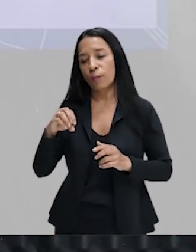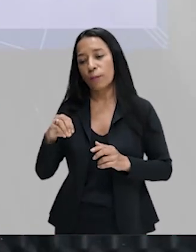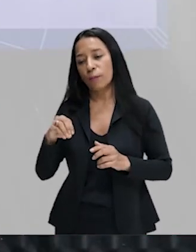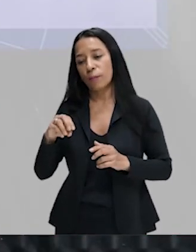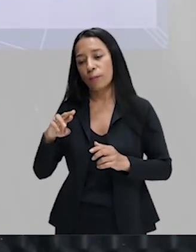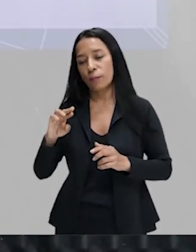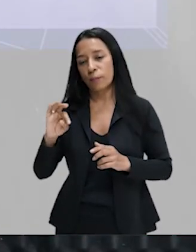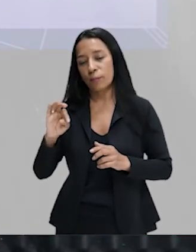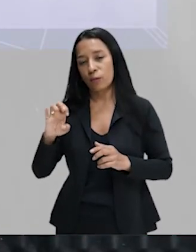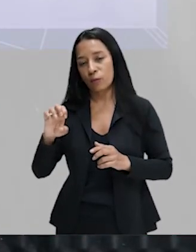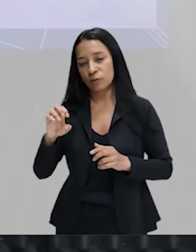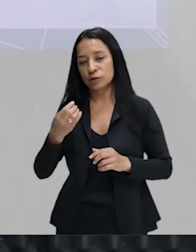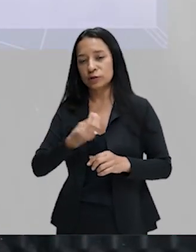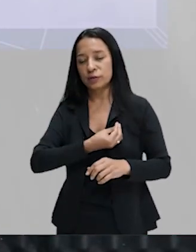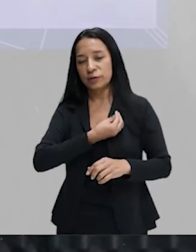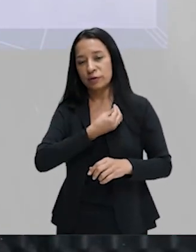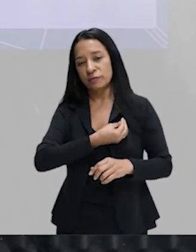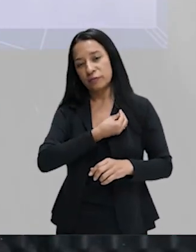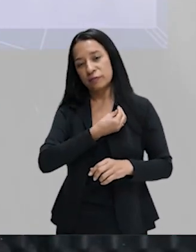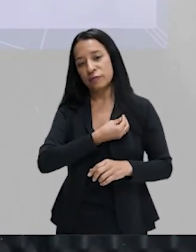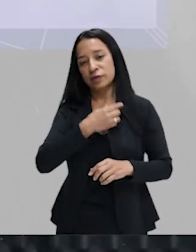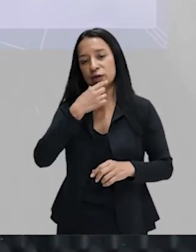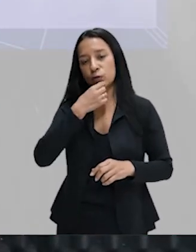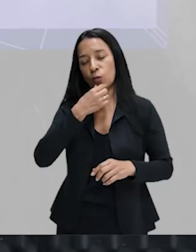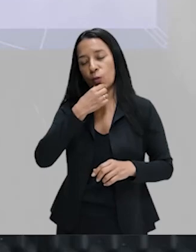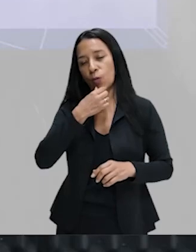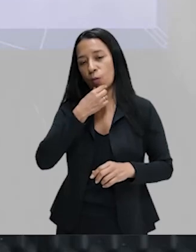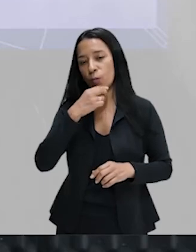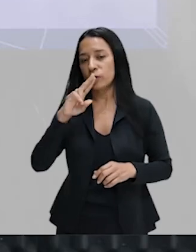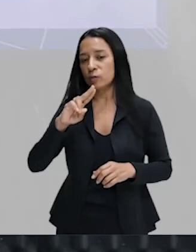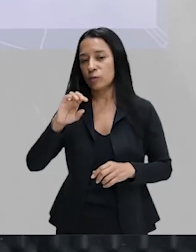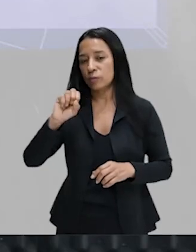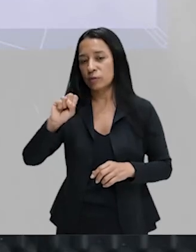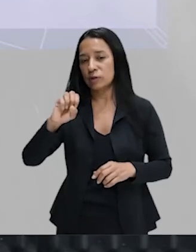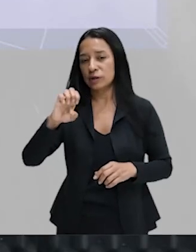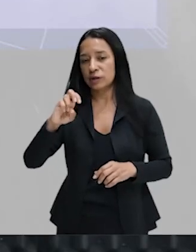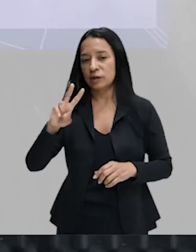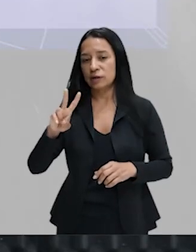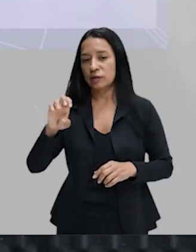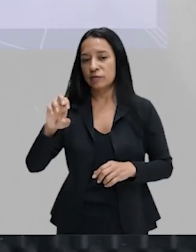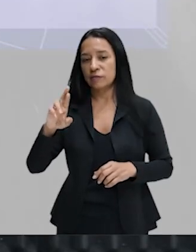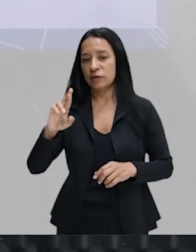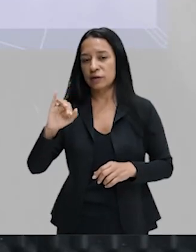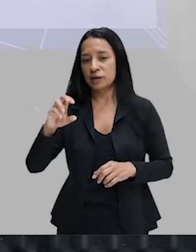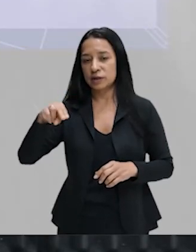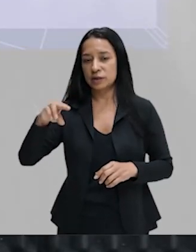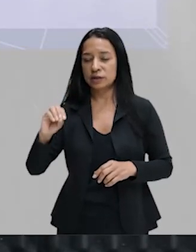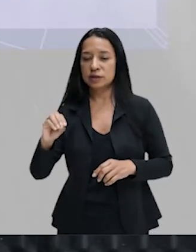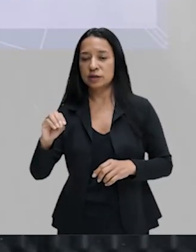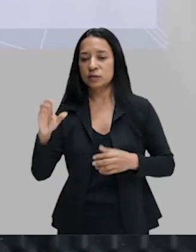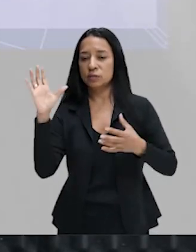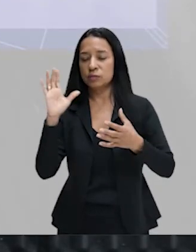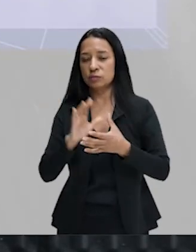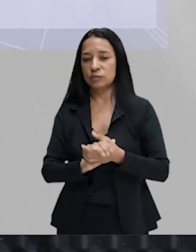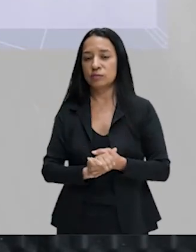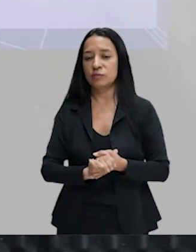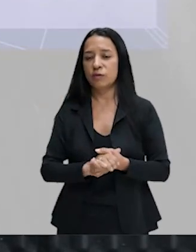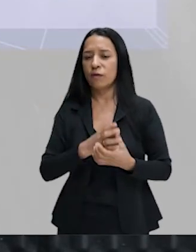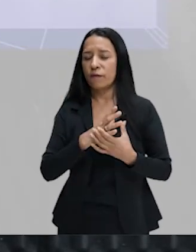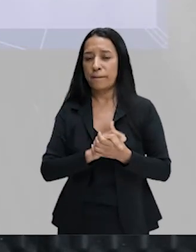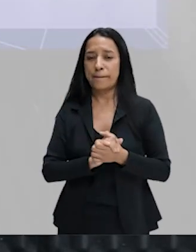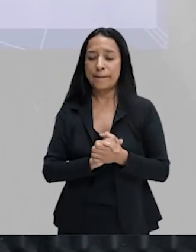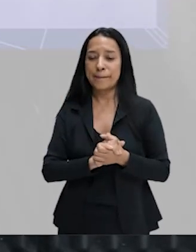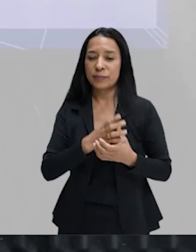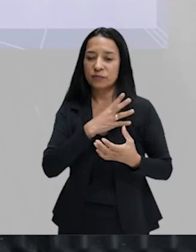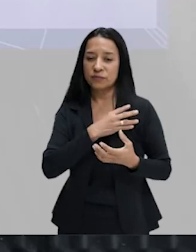conta a história do Severino, filho de uma Maria, que era casada com o finado Zacarias, que sai da sua